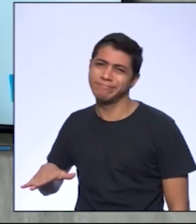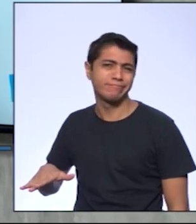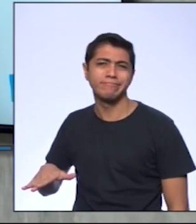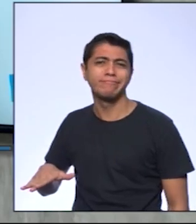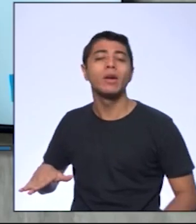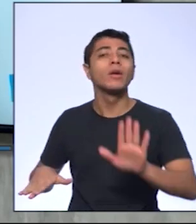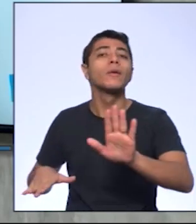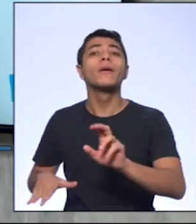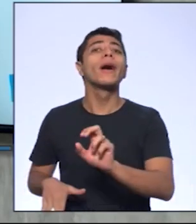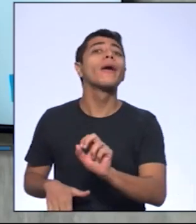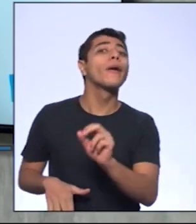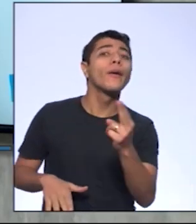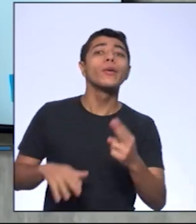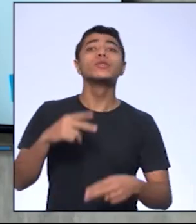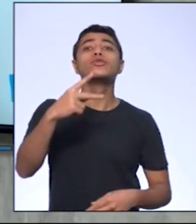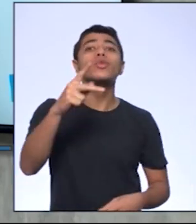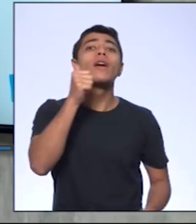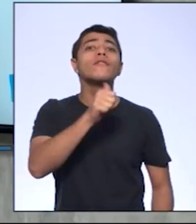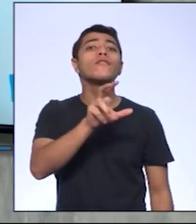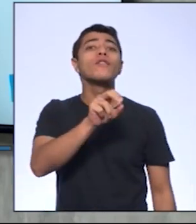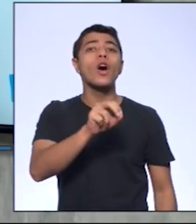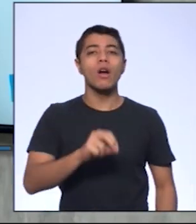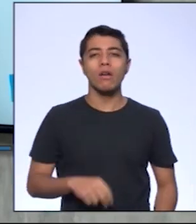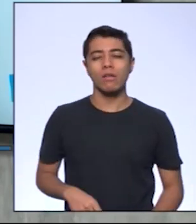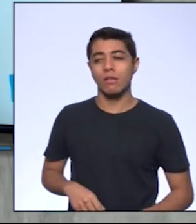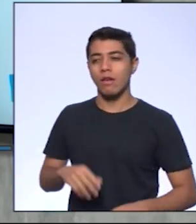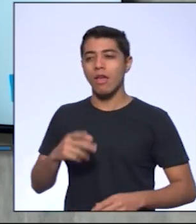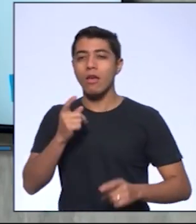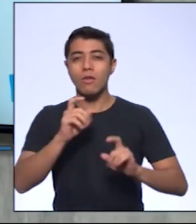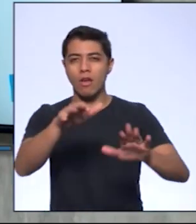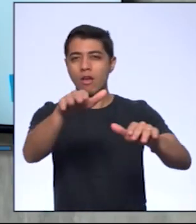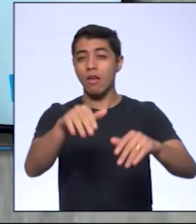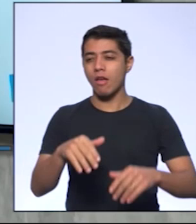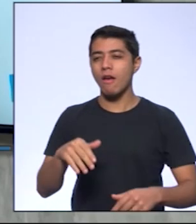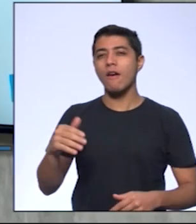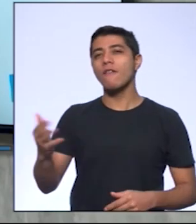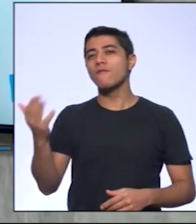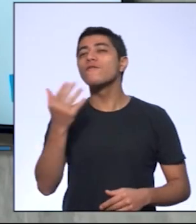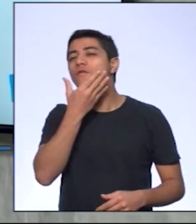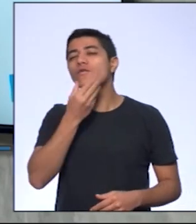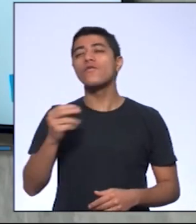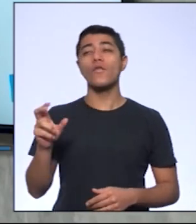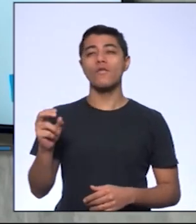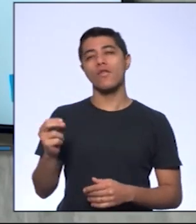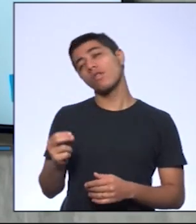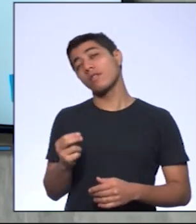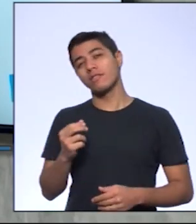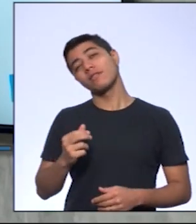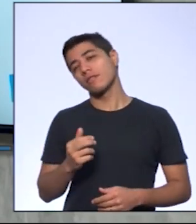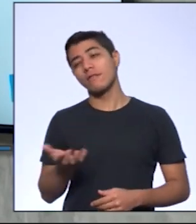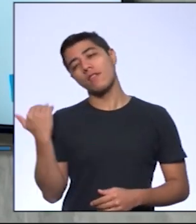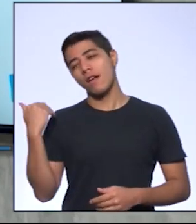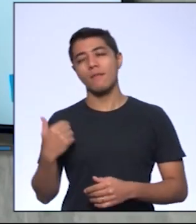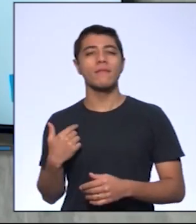reunião familiar dizendo: pegar seu avô aí para dar uns rolês, se pá, nem volta, hein? Você não espera isso. Por que não?